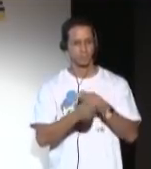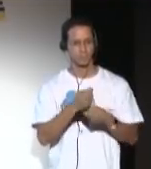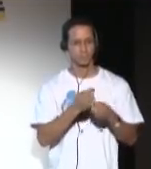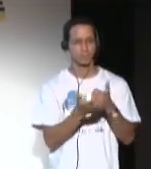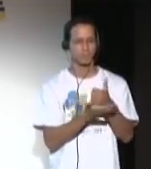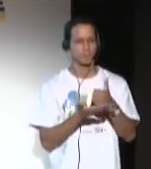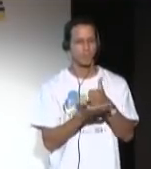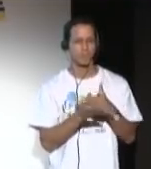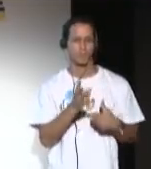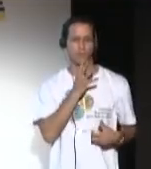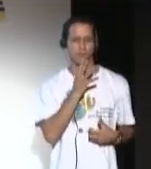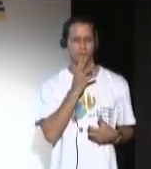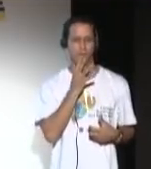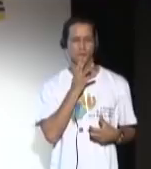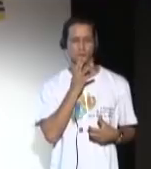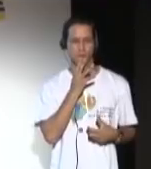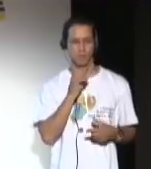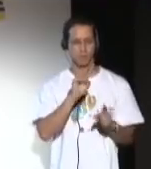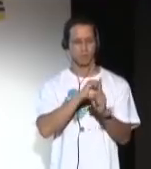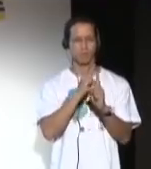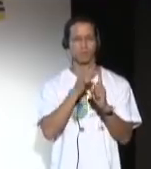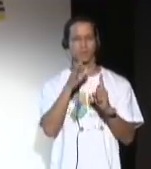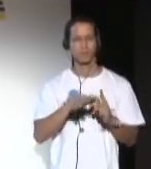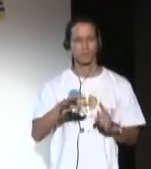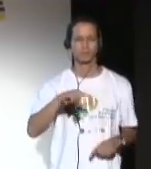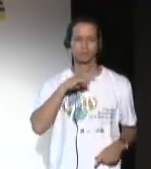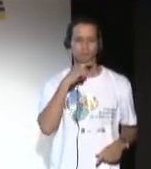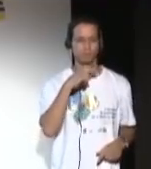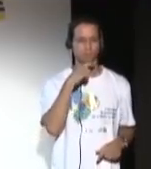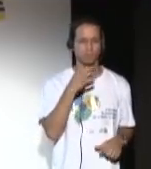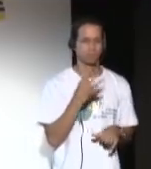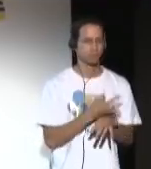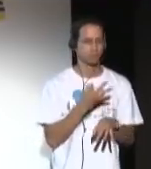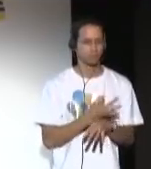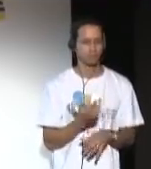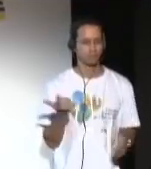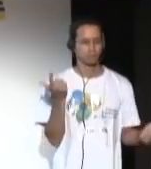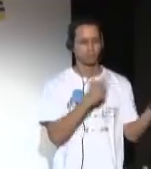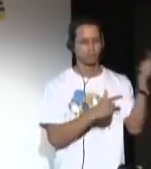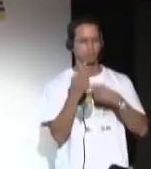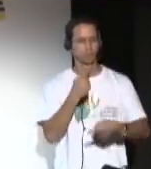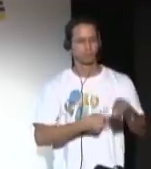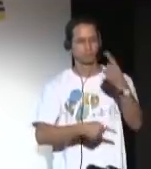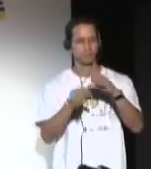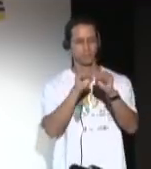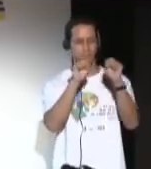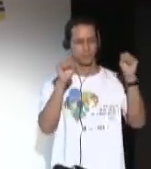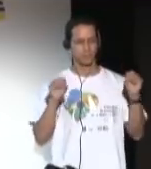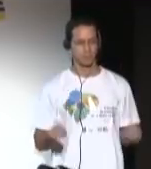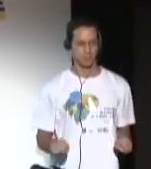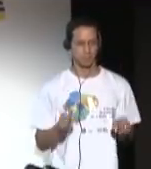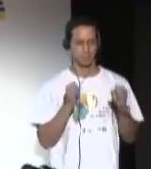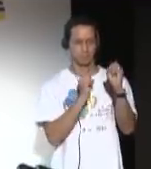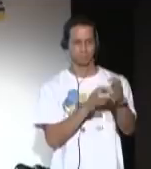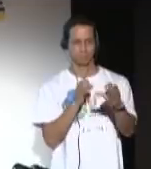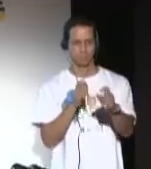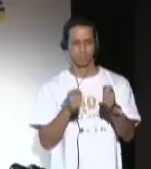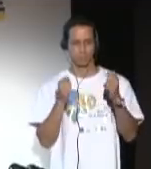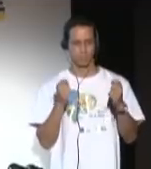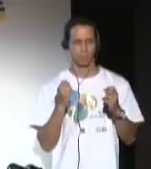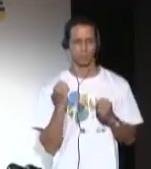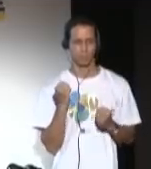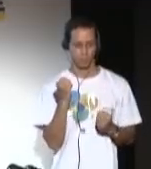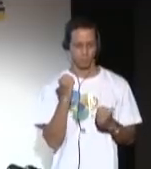conhecimento, e, portanto, nenhuma sociedade pode sobreviver ou ter sucesso sem um sistema de educação bastante